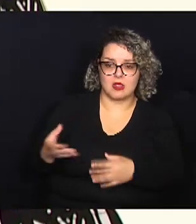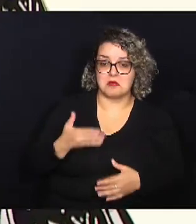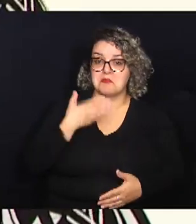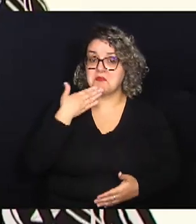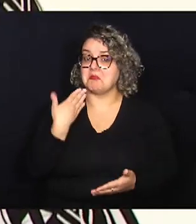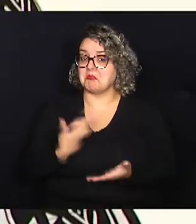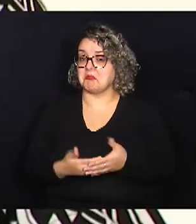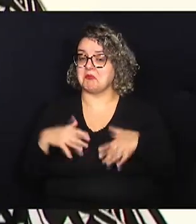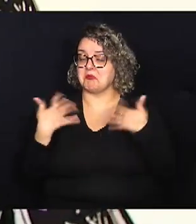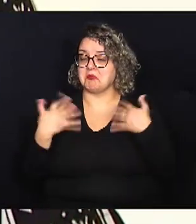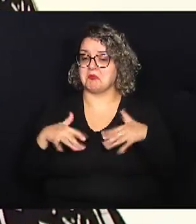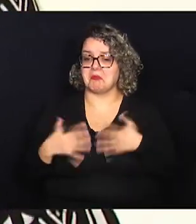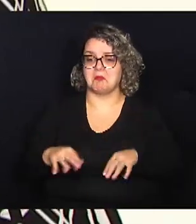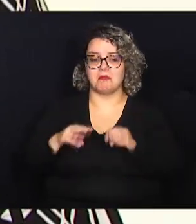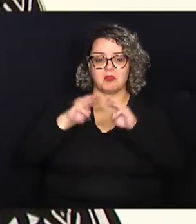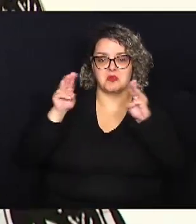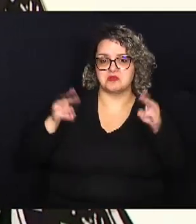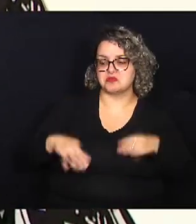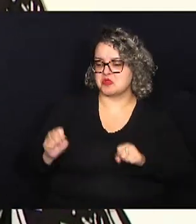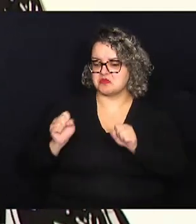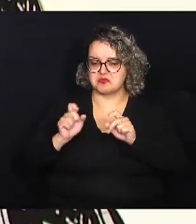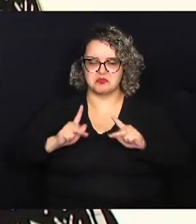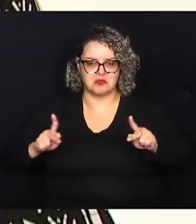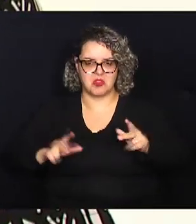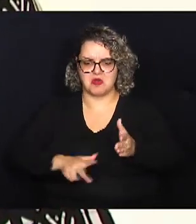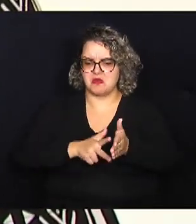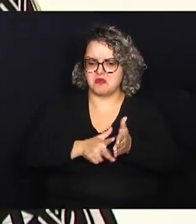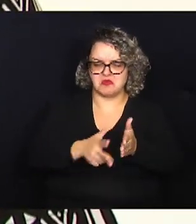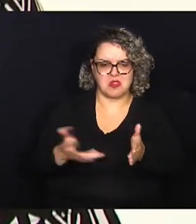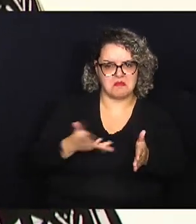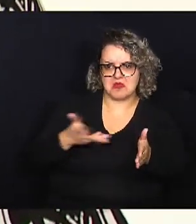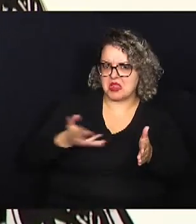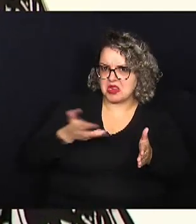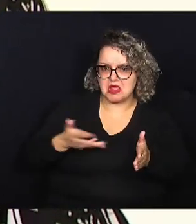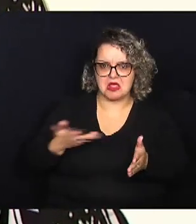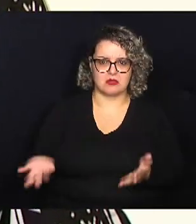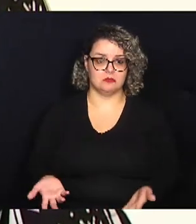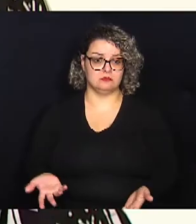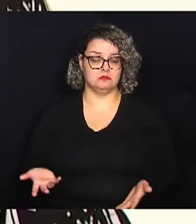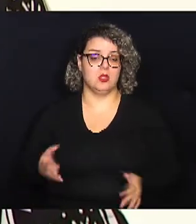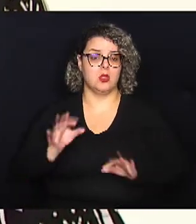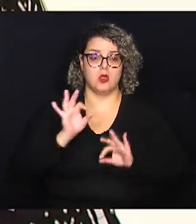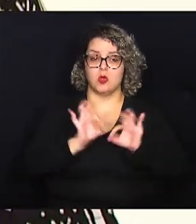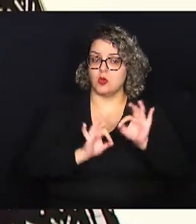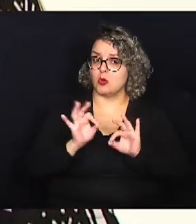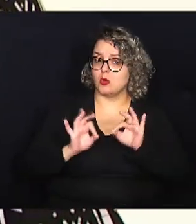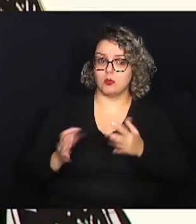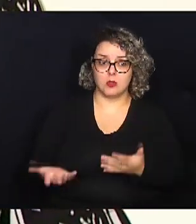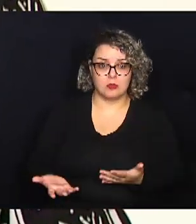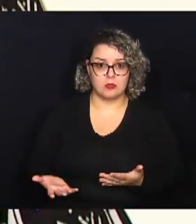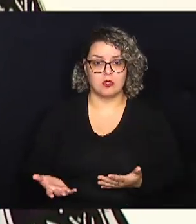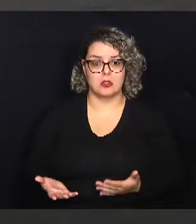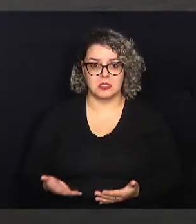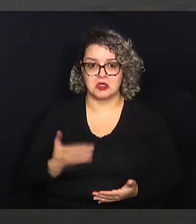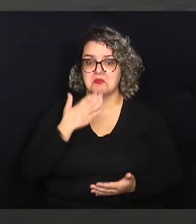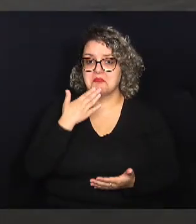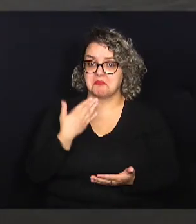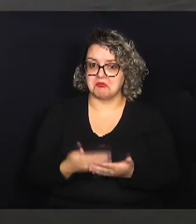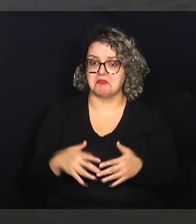né? Com museus, com shopping centers, com trens de alta velocidade e com projetos que são